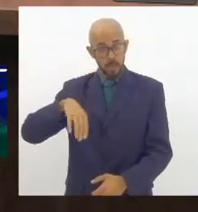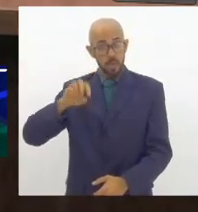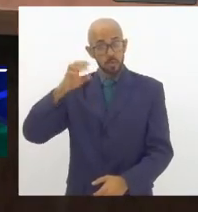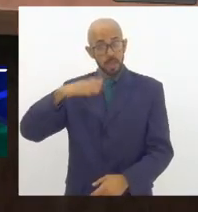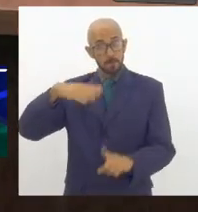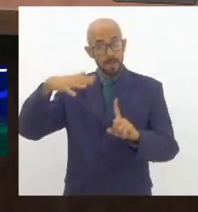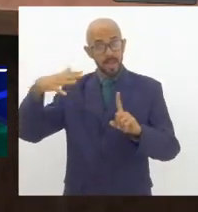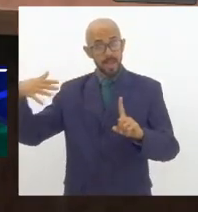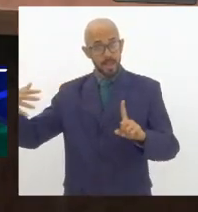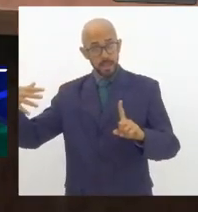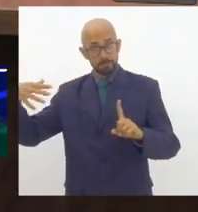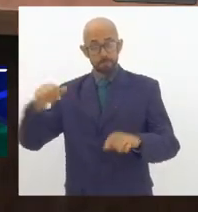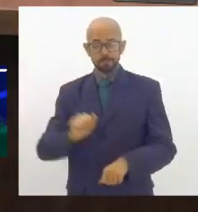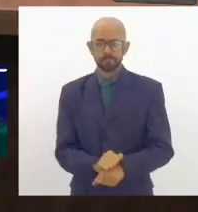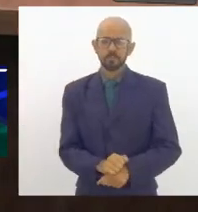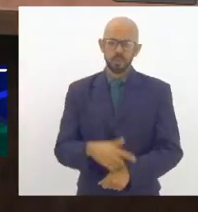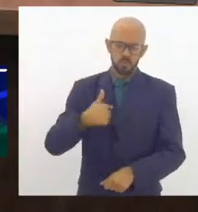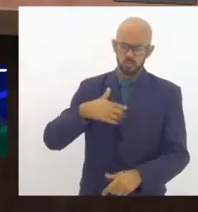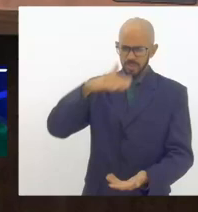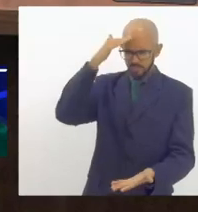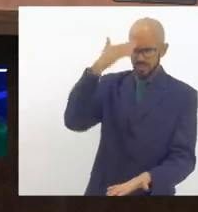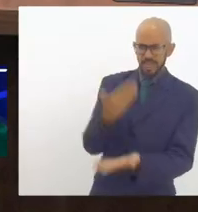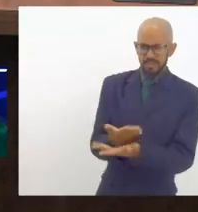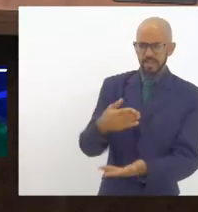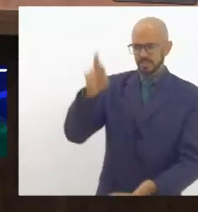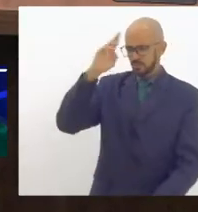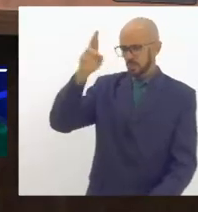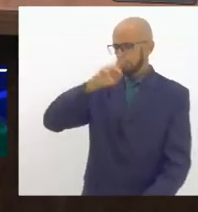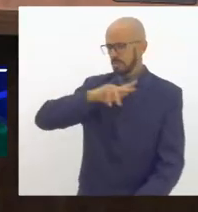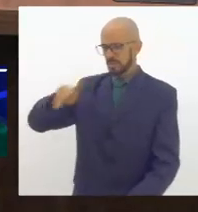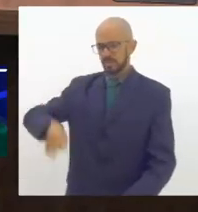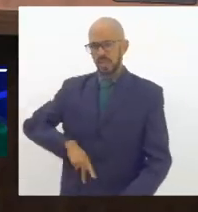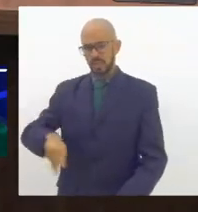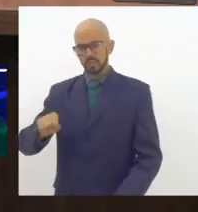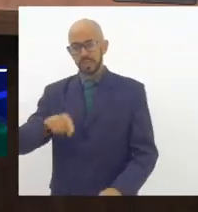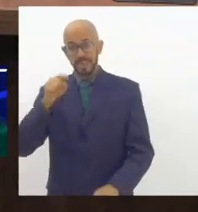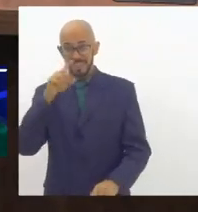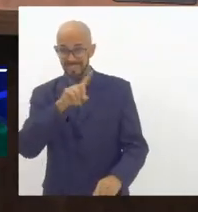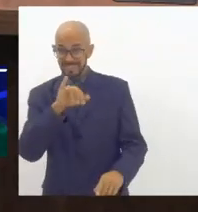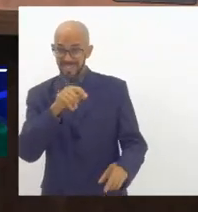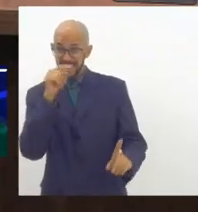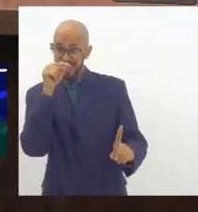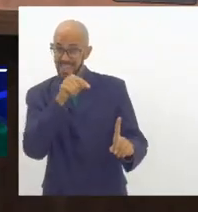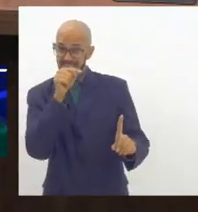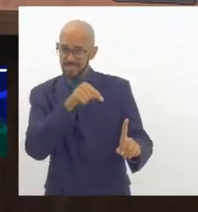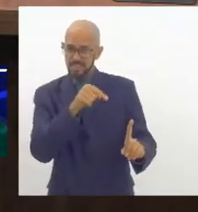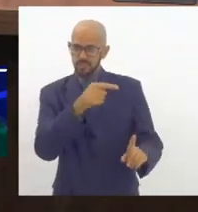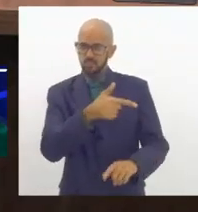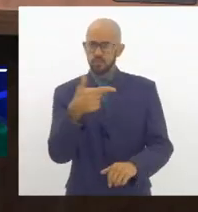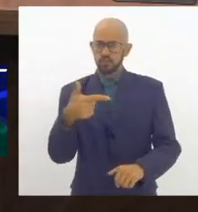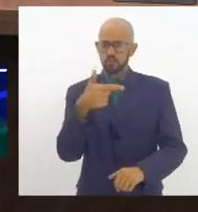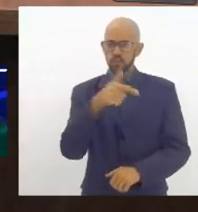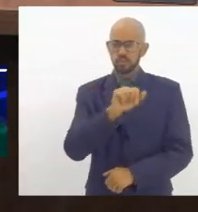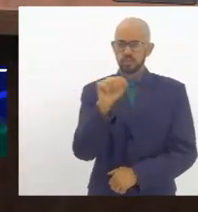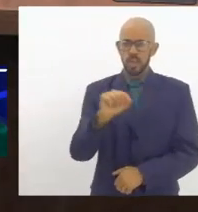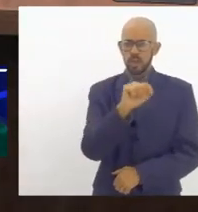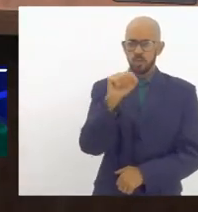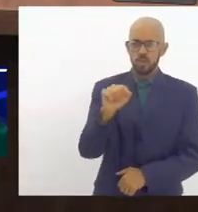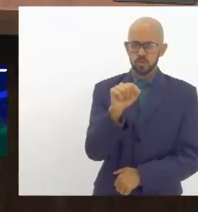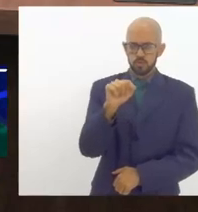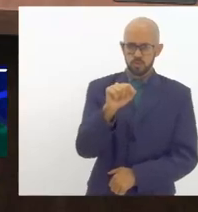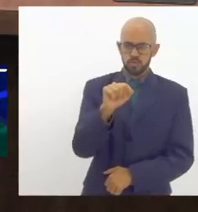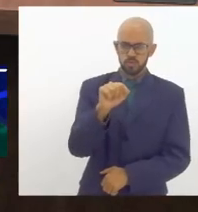Favela da Maré eu tenho certeza assim o presidente que esse dia Bira Carvalho que seria Oi hoje de agosto queimou